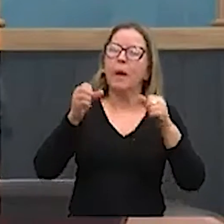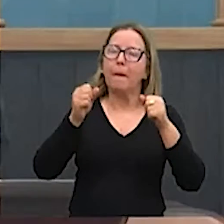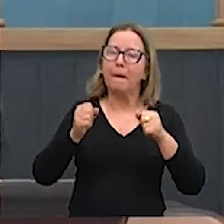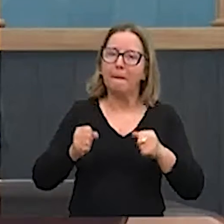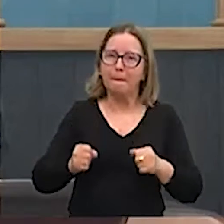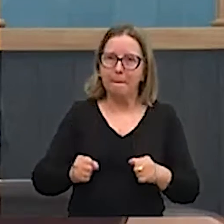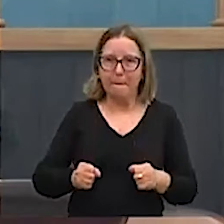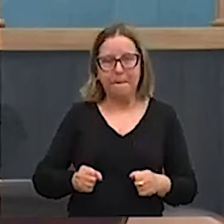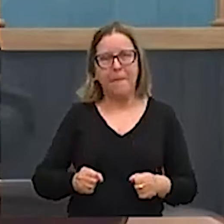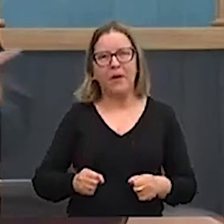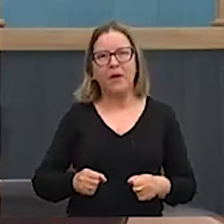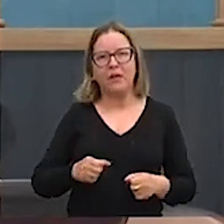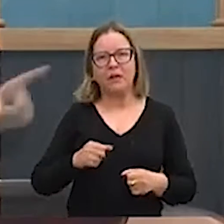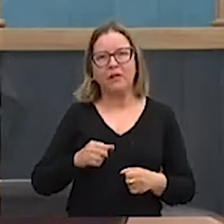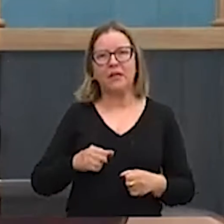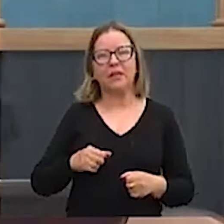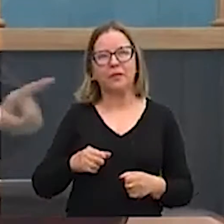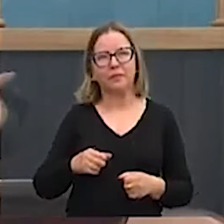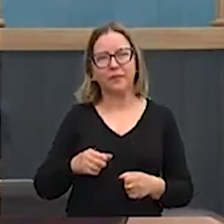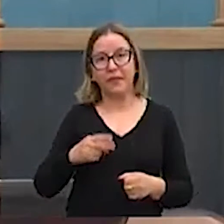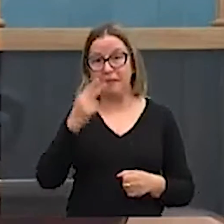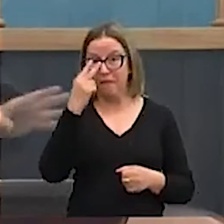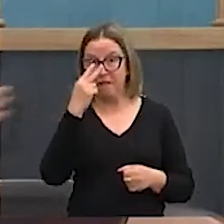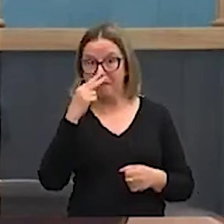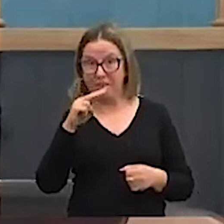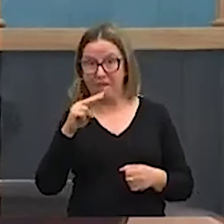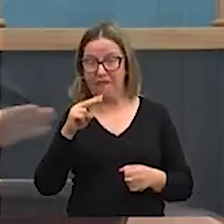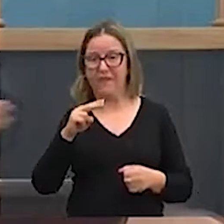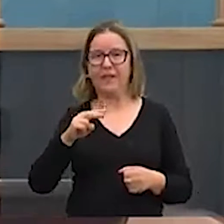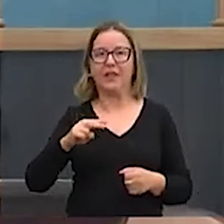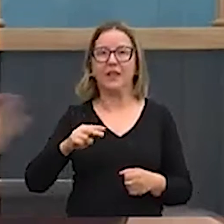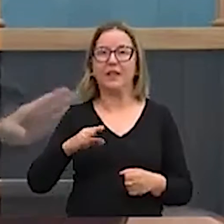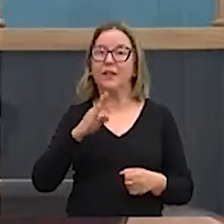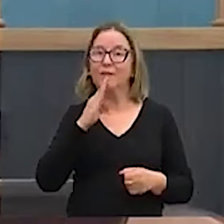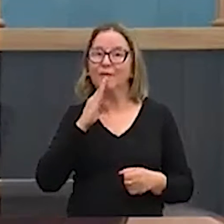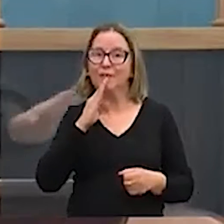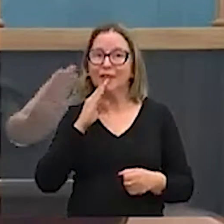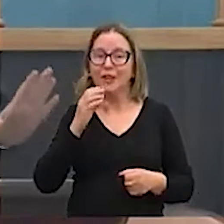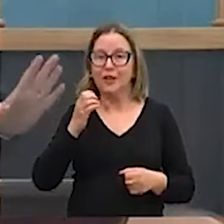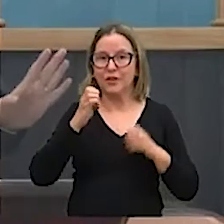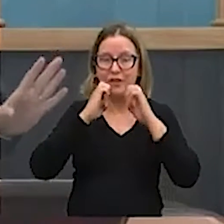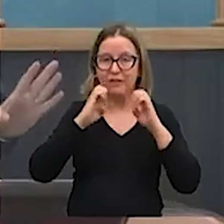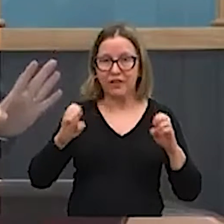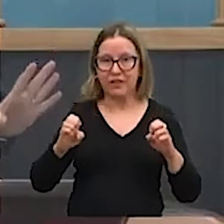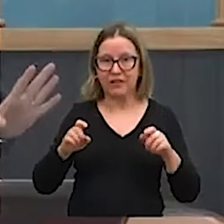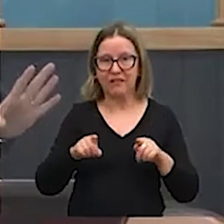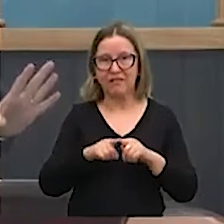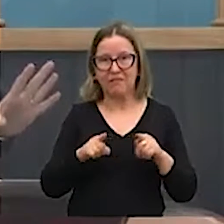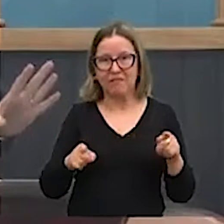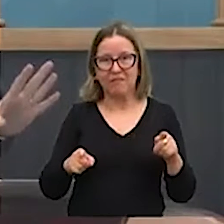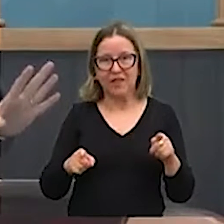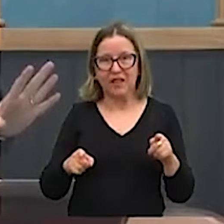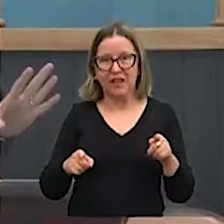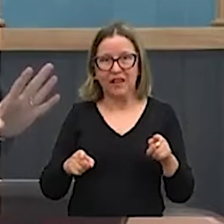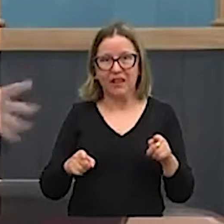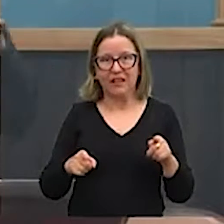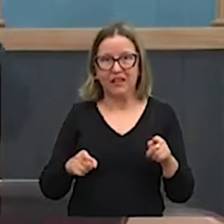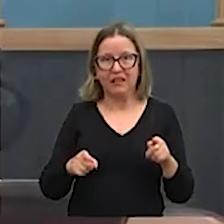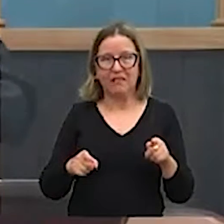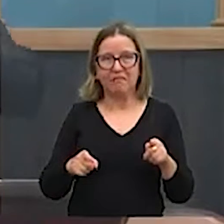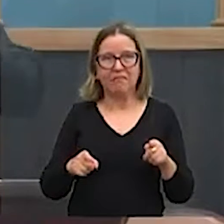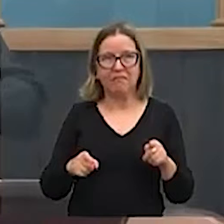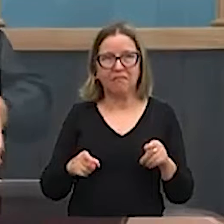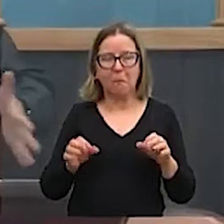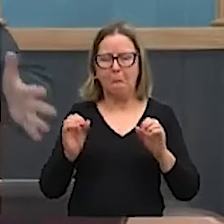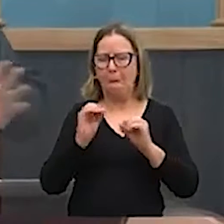no entanto, isso pode não ter sentido nenhum para elas. A